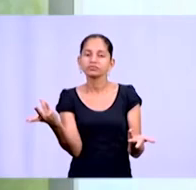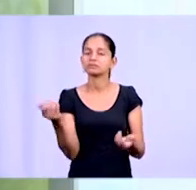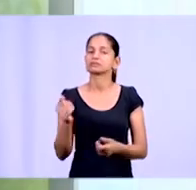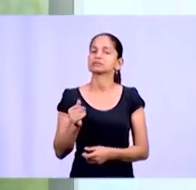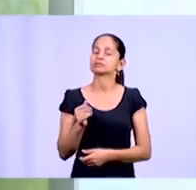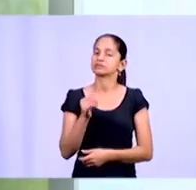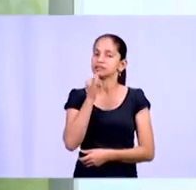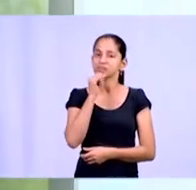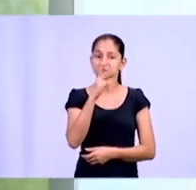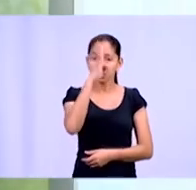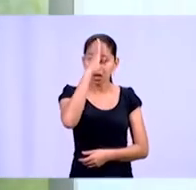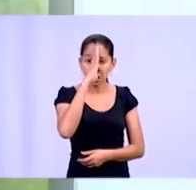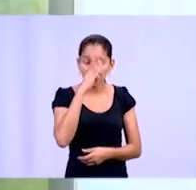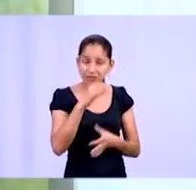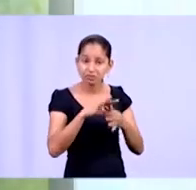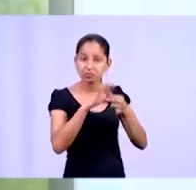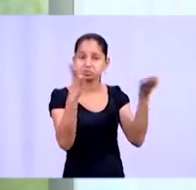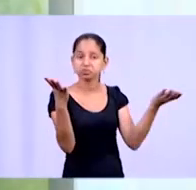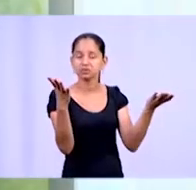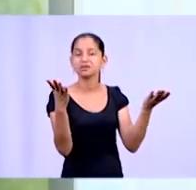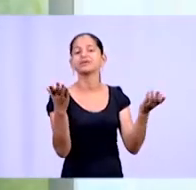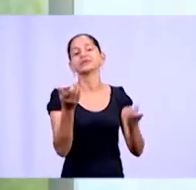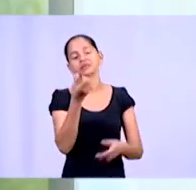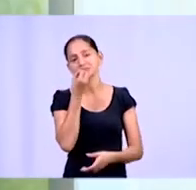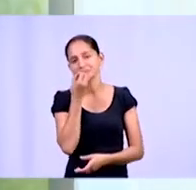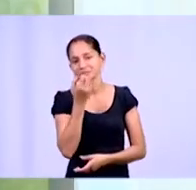um celular desse de graça quando você compra um plano, né?